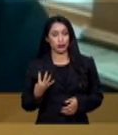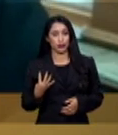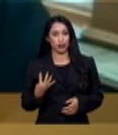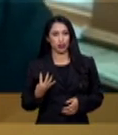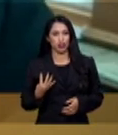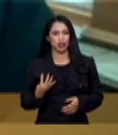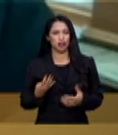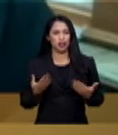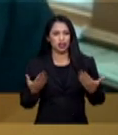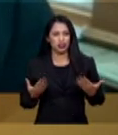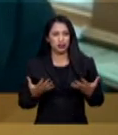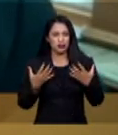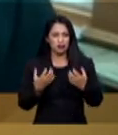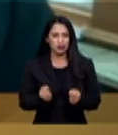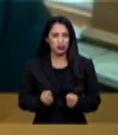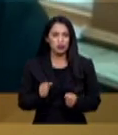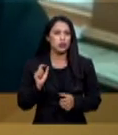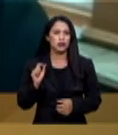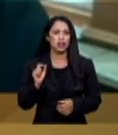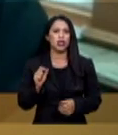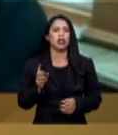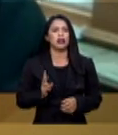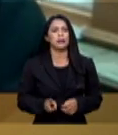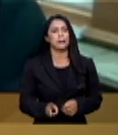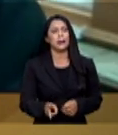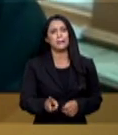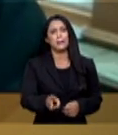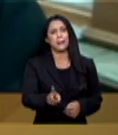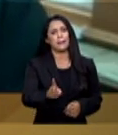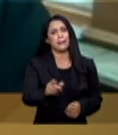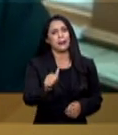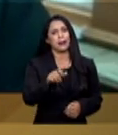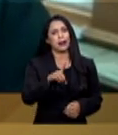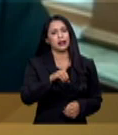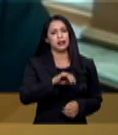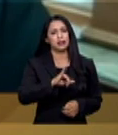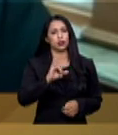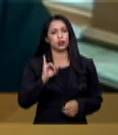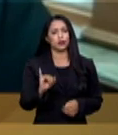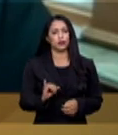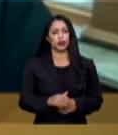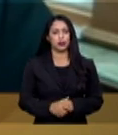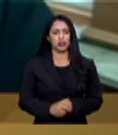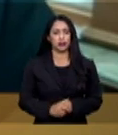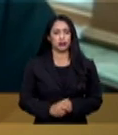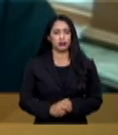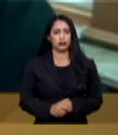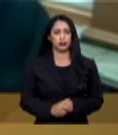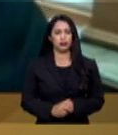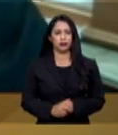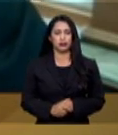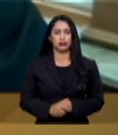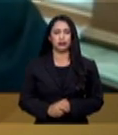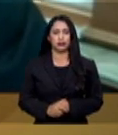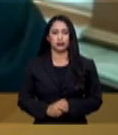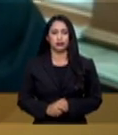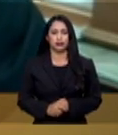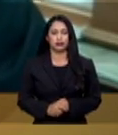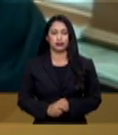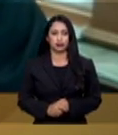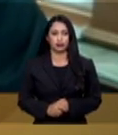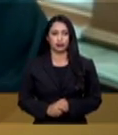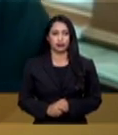vamos projetar no tempo a declaração de inconstitucionalidade e